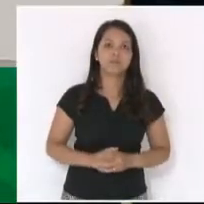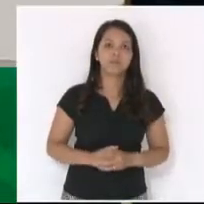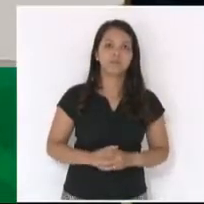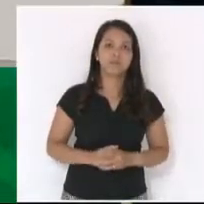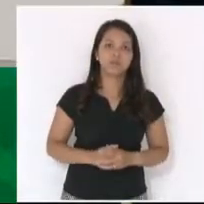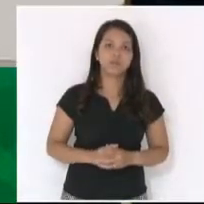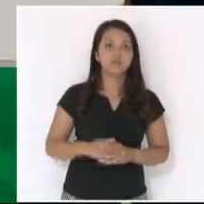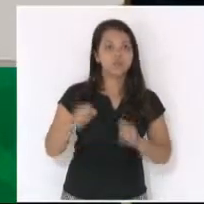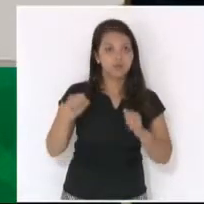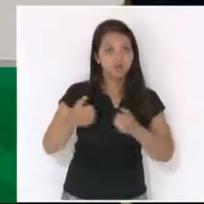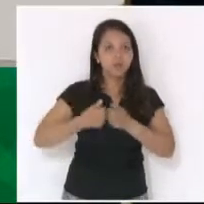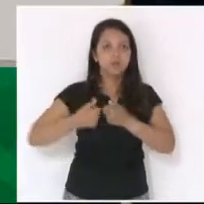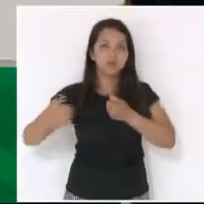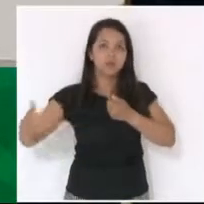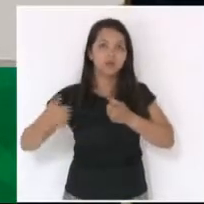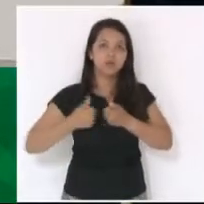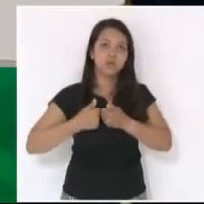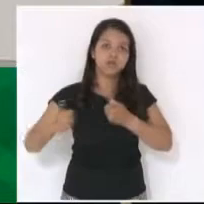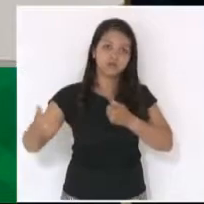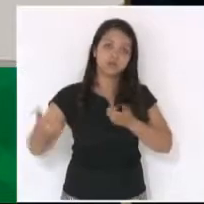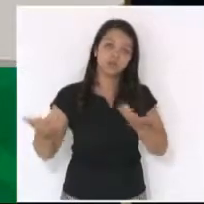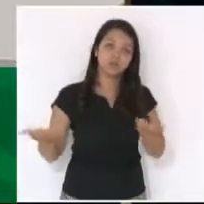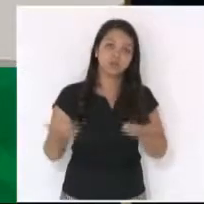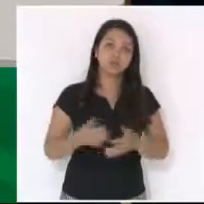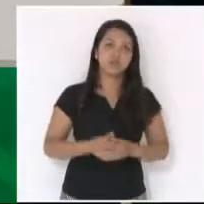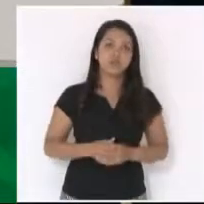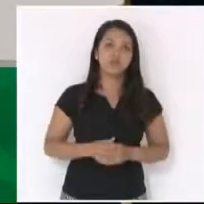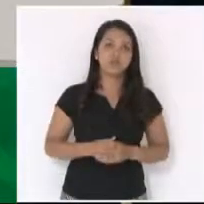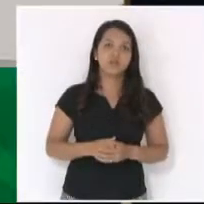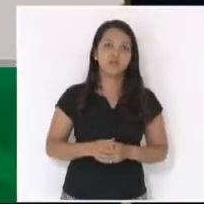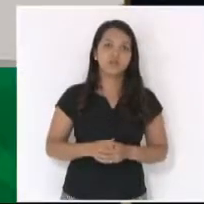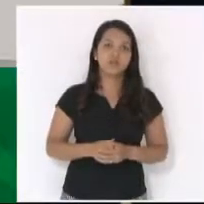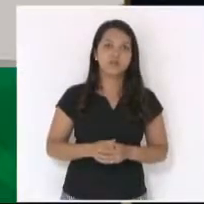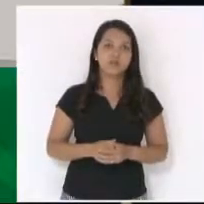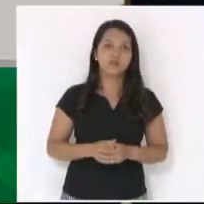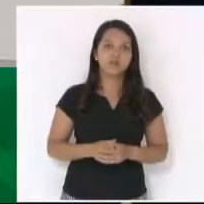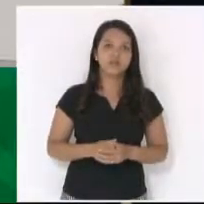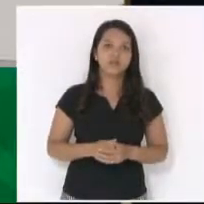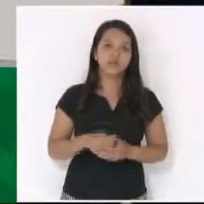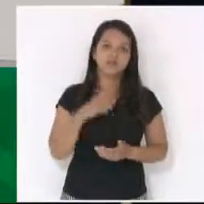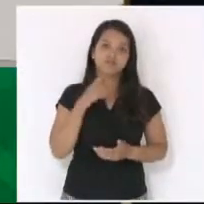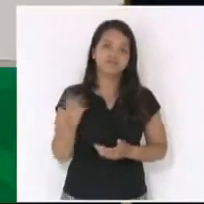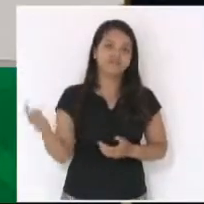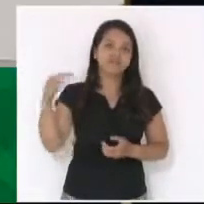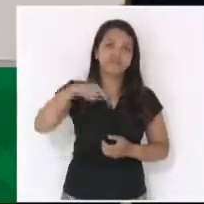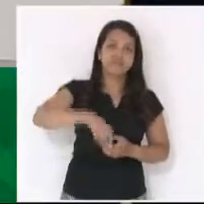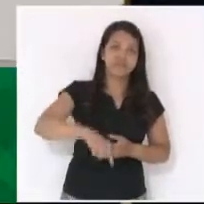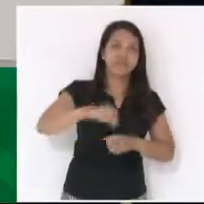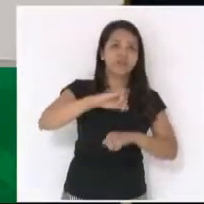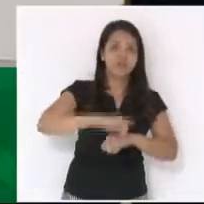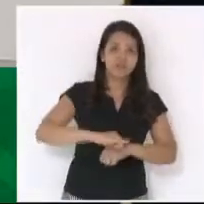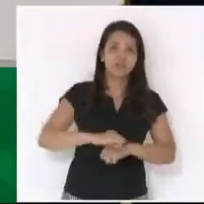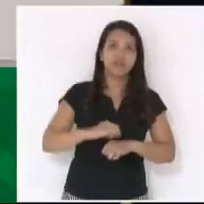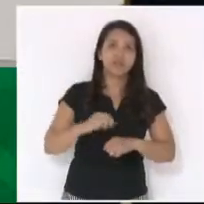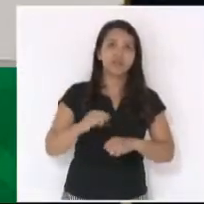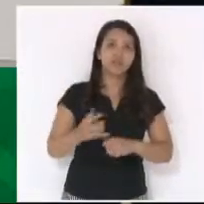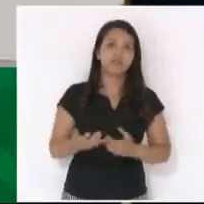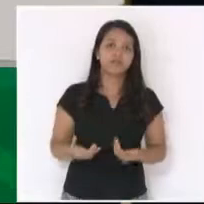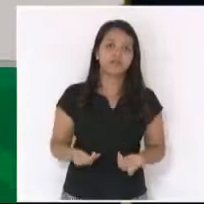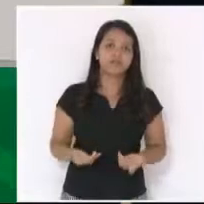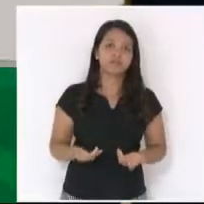a deputada Ana Paula não dá para fazer isso para vir aqui na capital onde vai ter vai ser